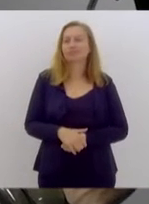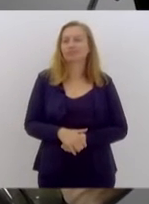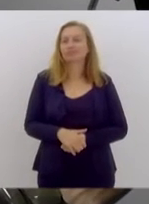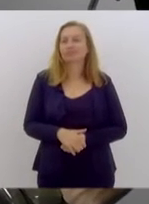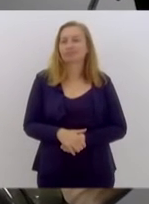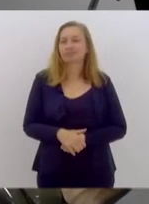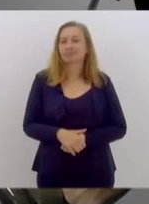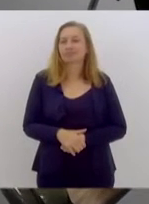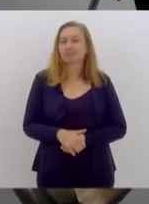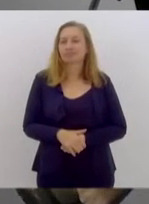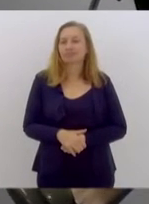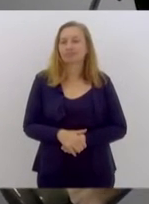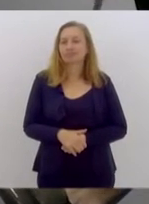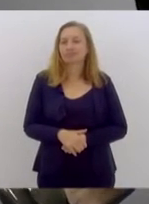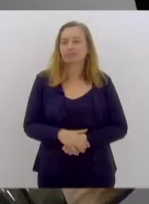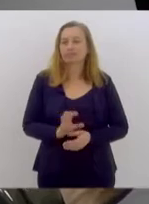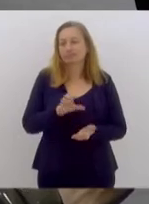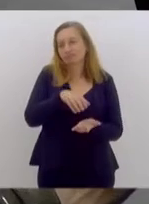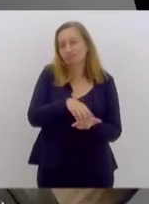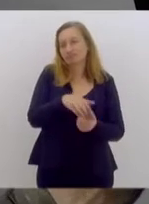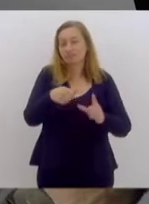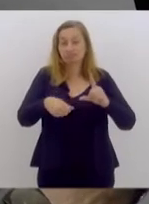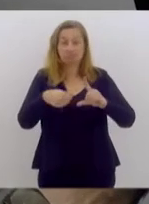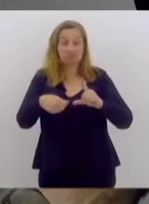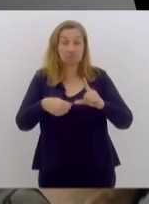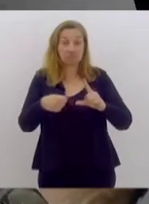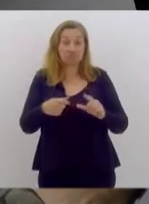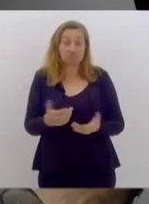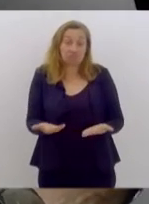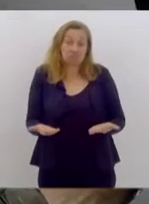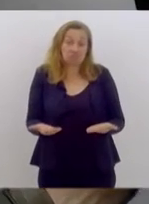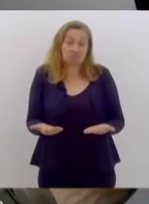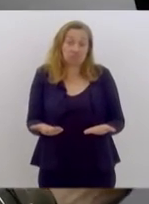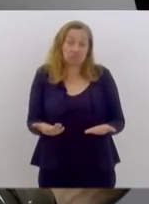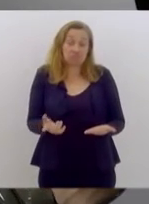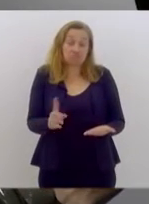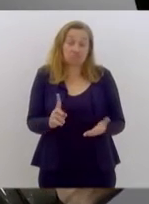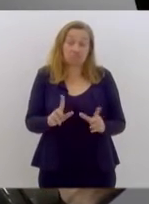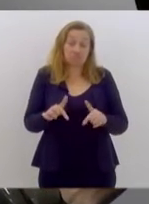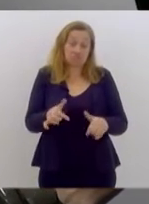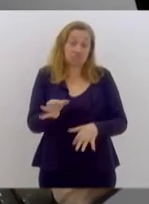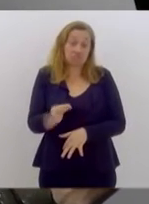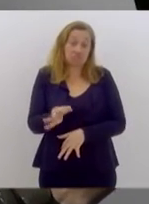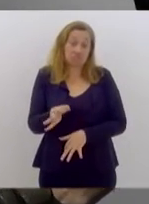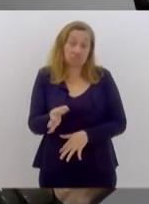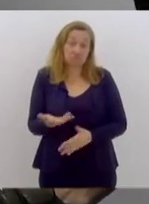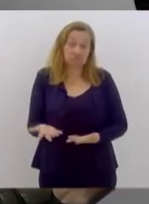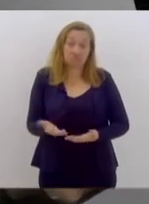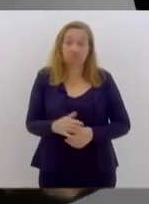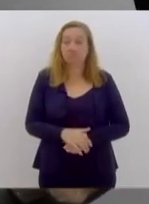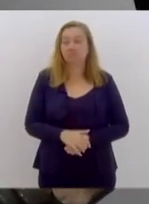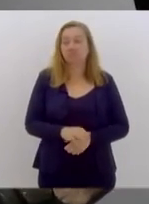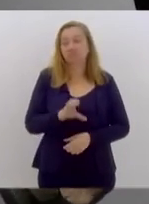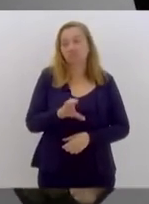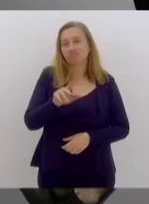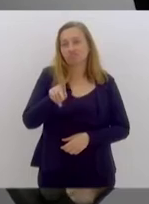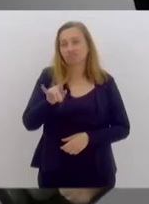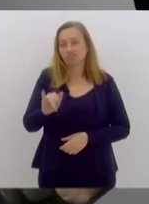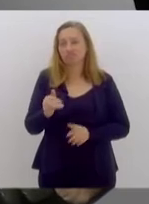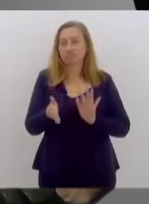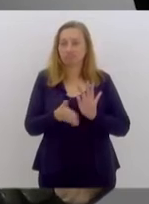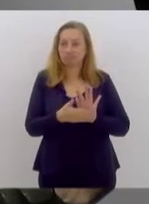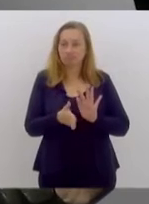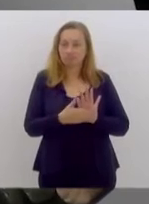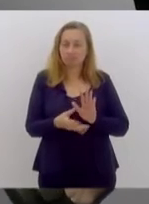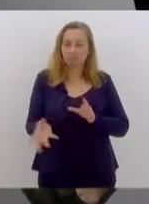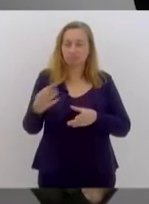a central logística também não opera com o devia tanto é que esta CPI propôs